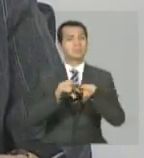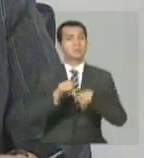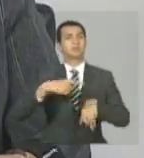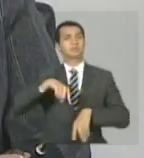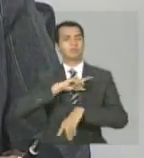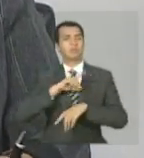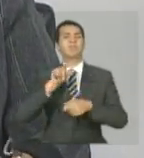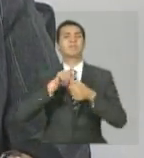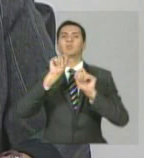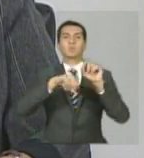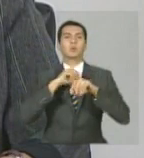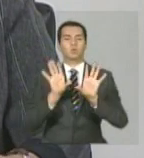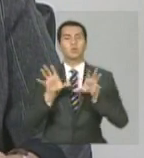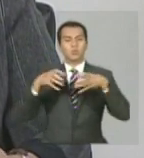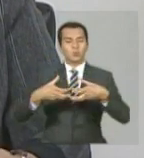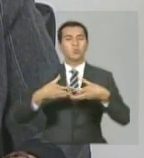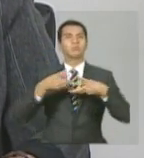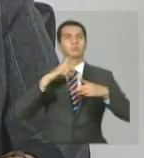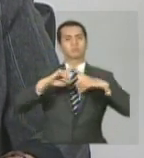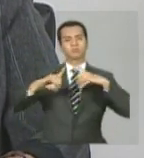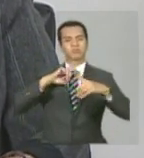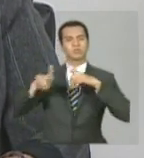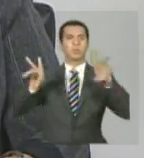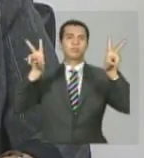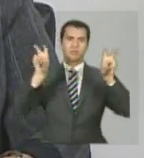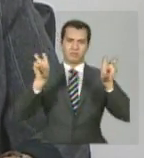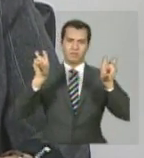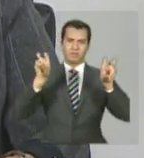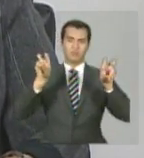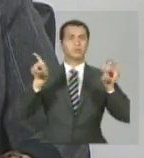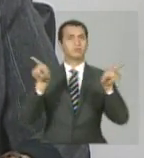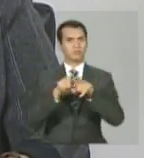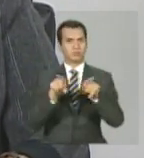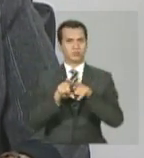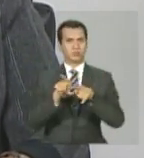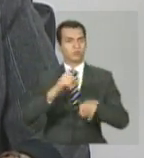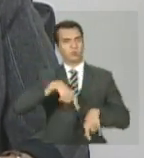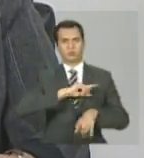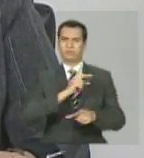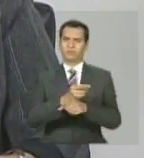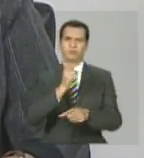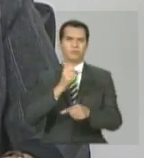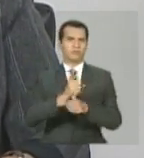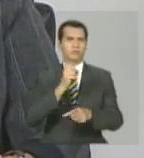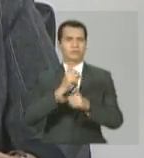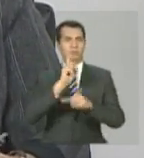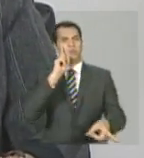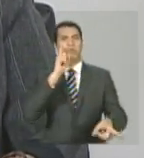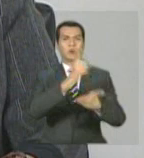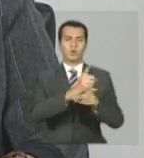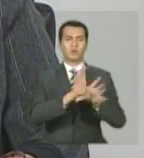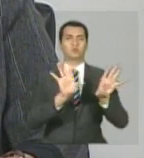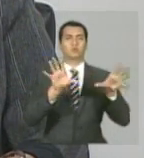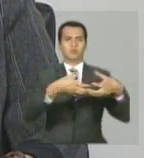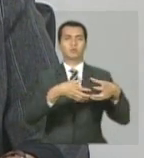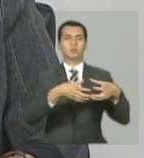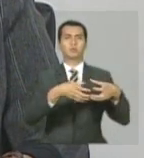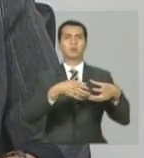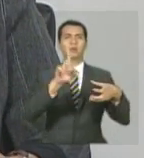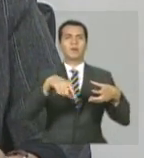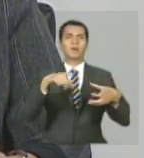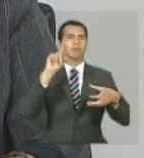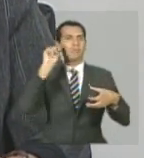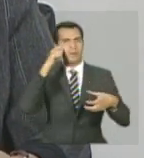na construção da quarta conferência, termos realizado um encontro temático das populações negras, povos e comunidades